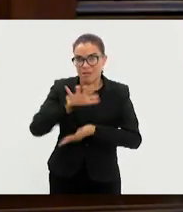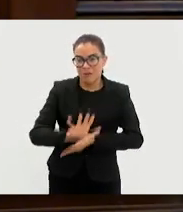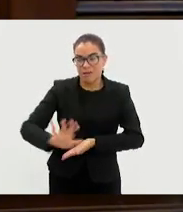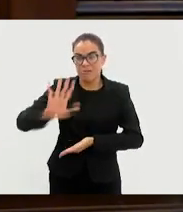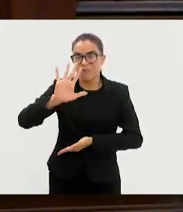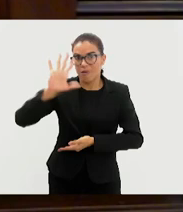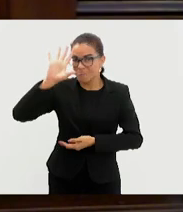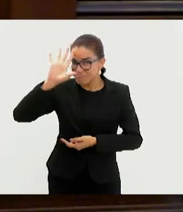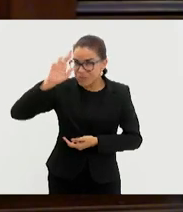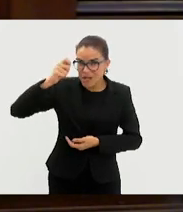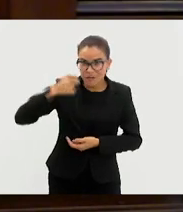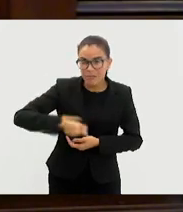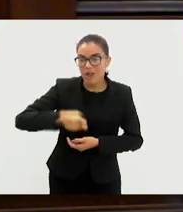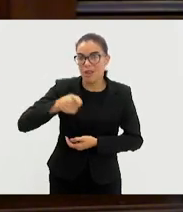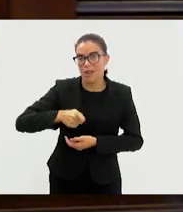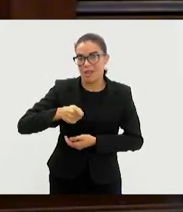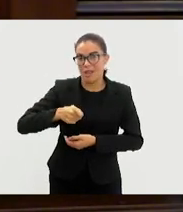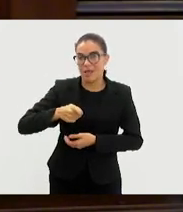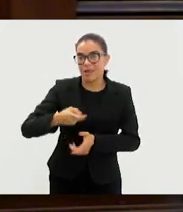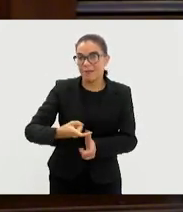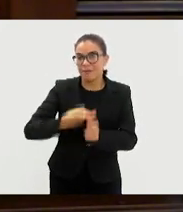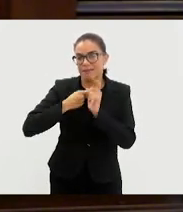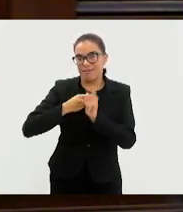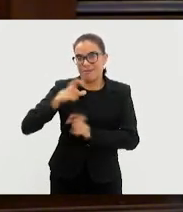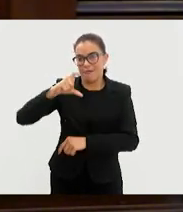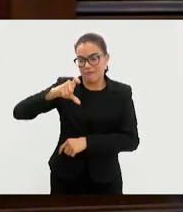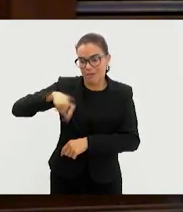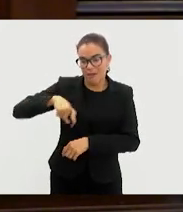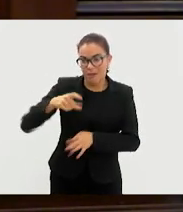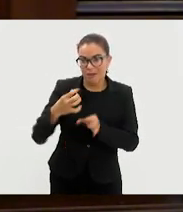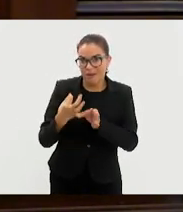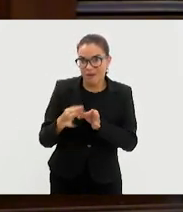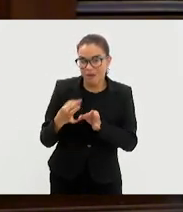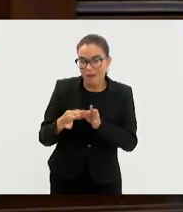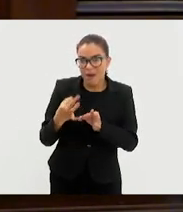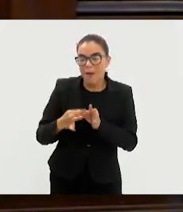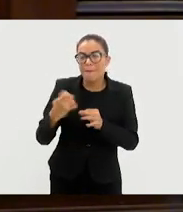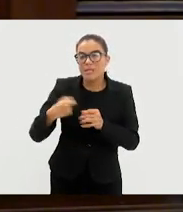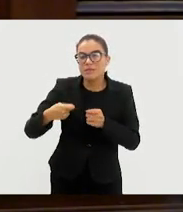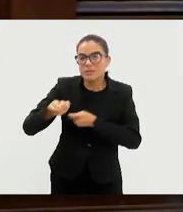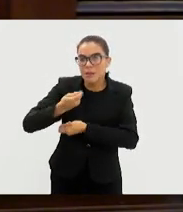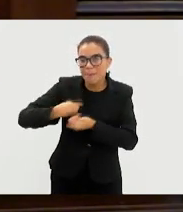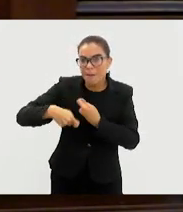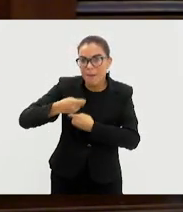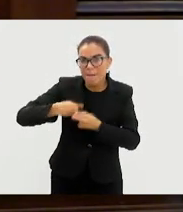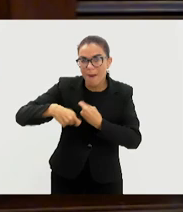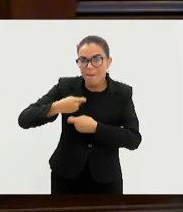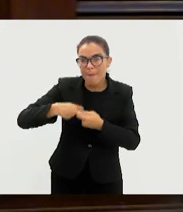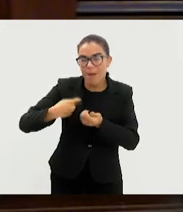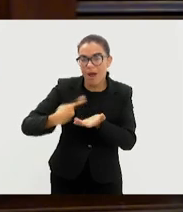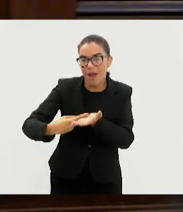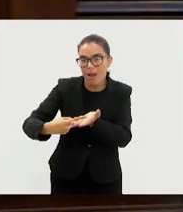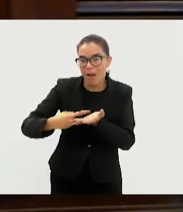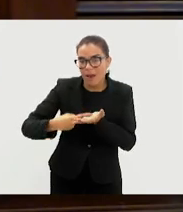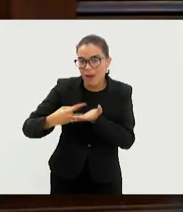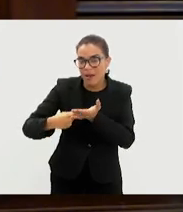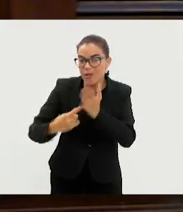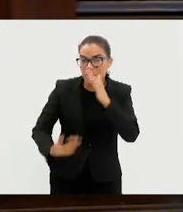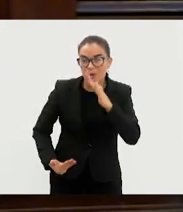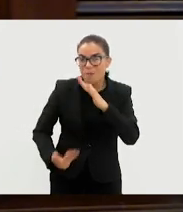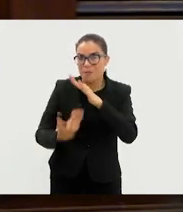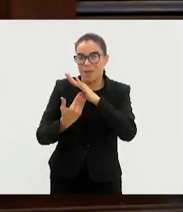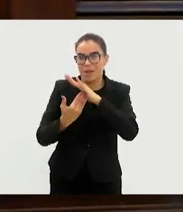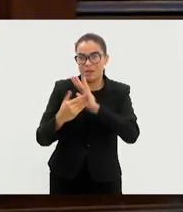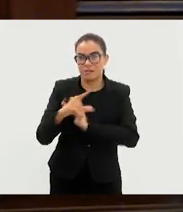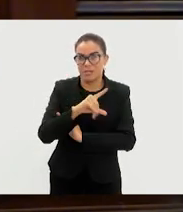a dívida do cartão de crédito seja renegociada e se pague no máximo 100%